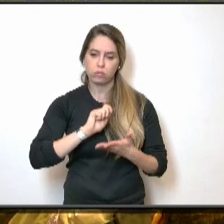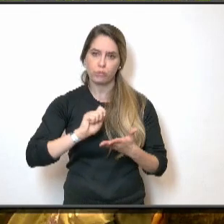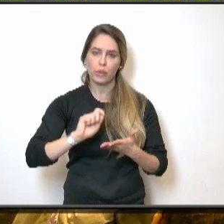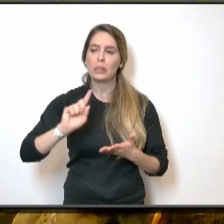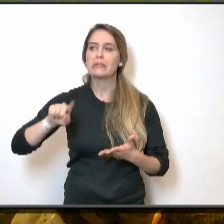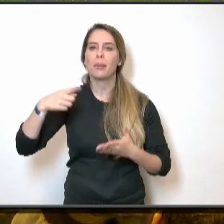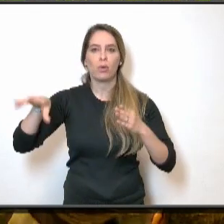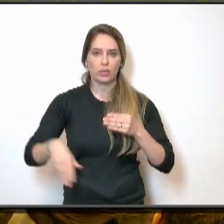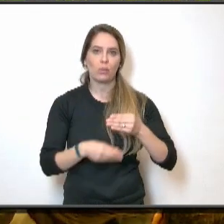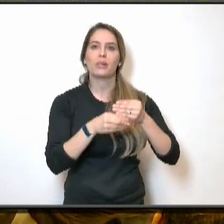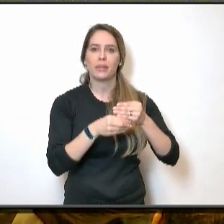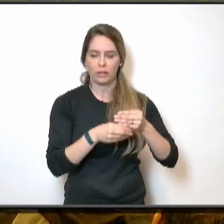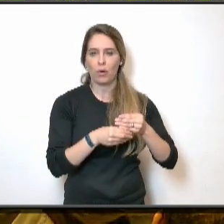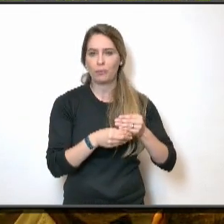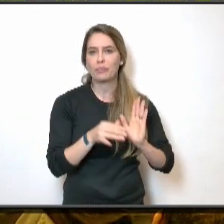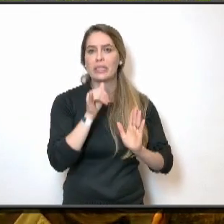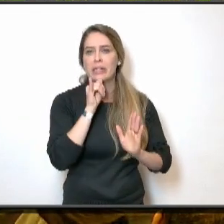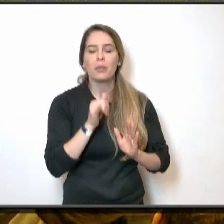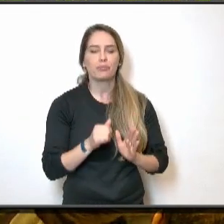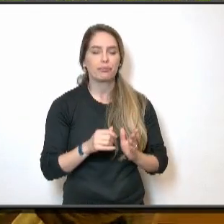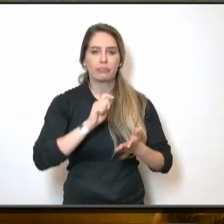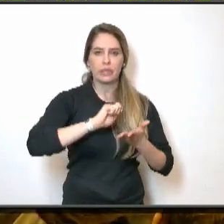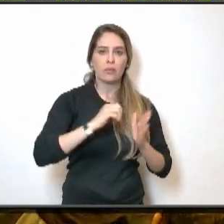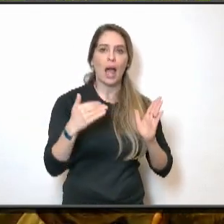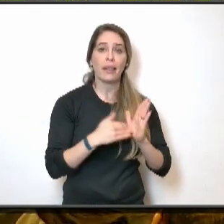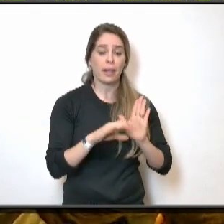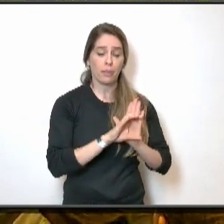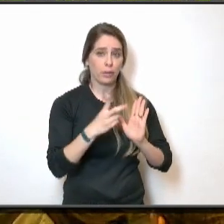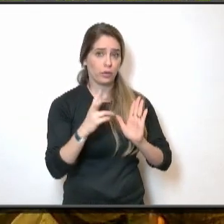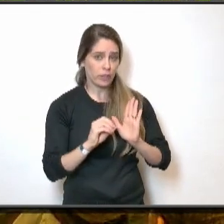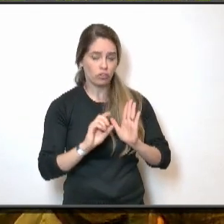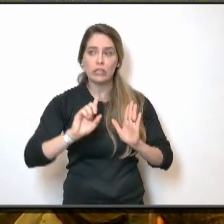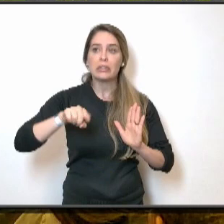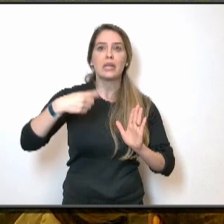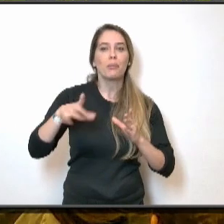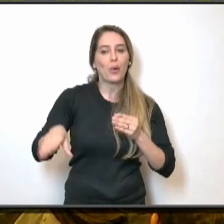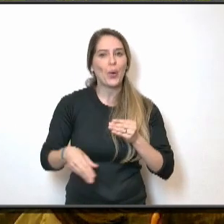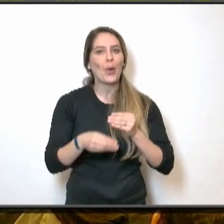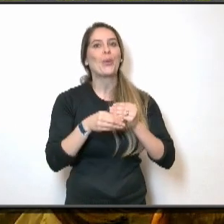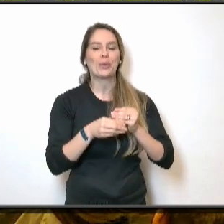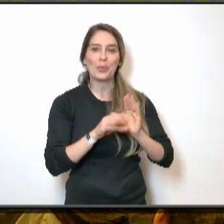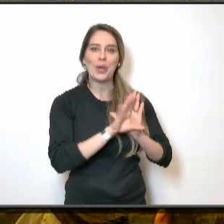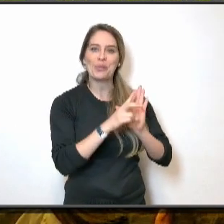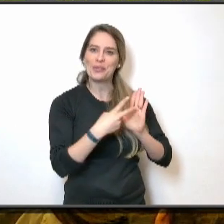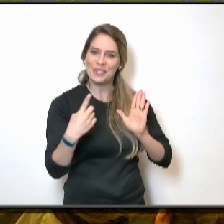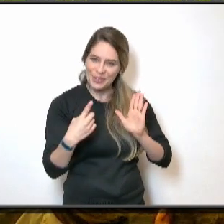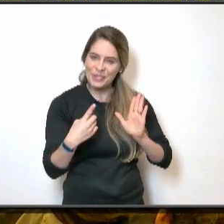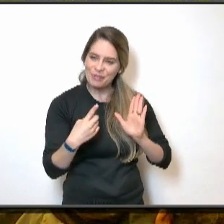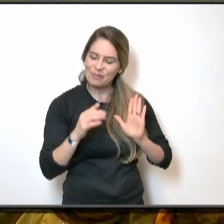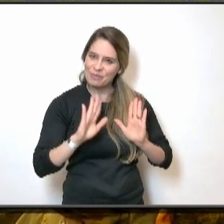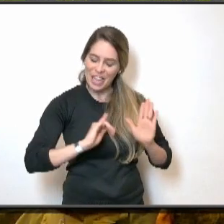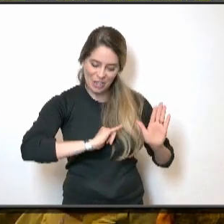ele escreveu até o capítulo 20, por isso nós temos que, como uma conclusão no capítulo 20, mas ele achou